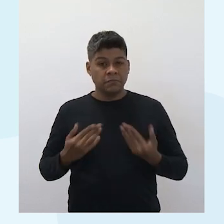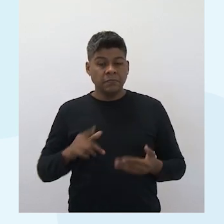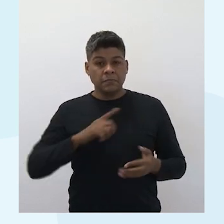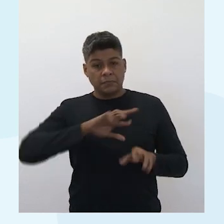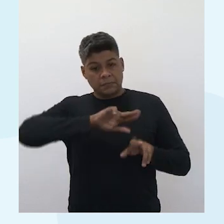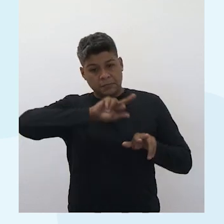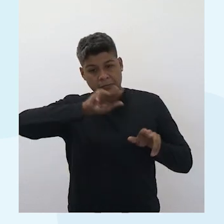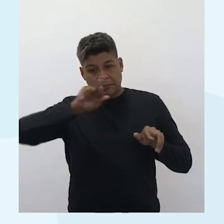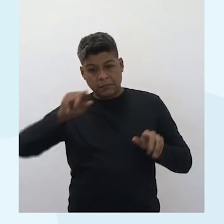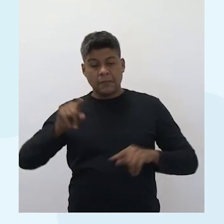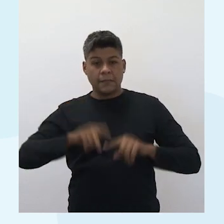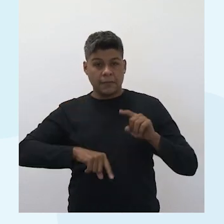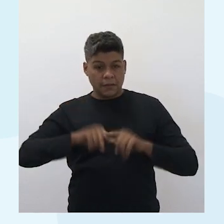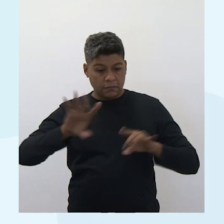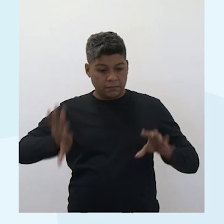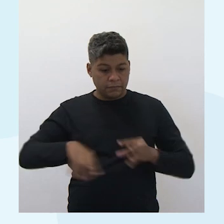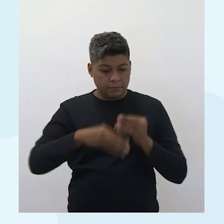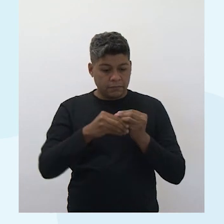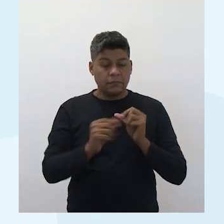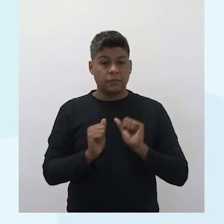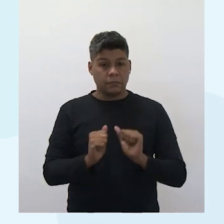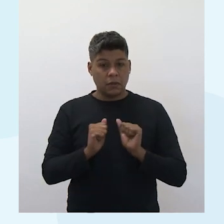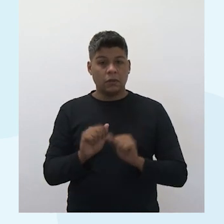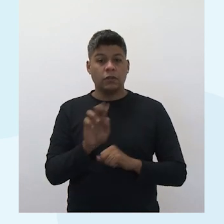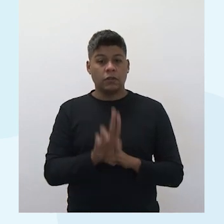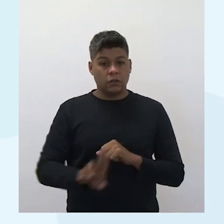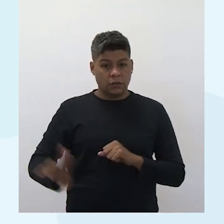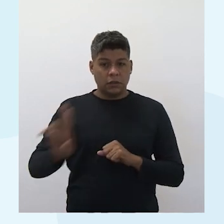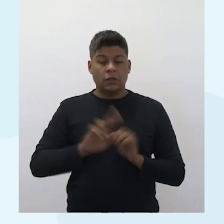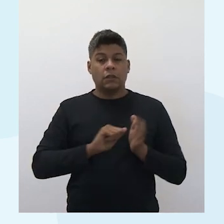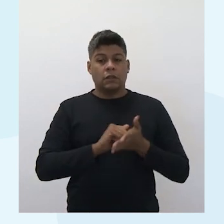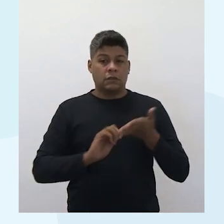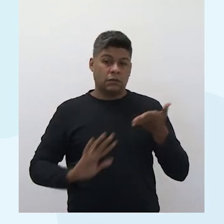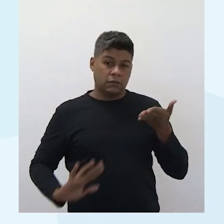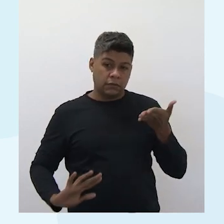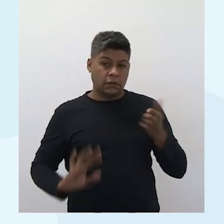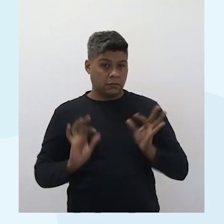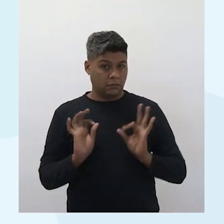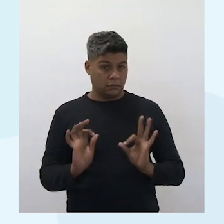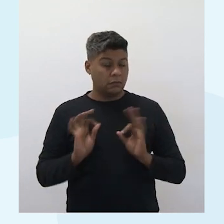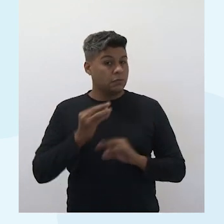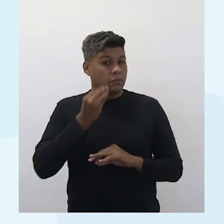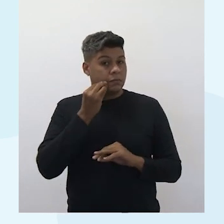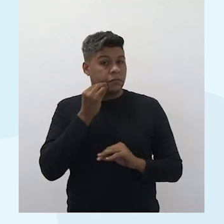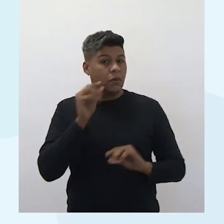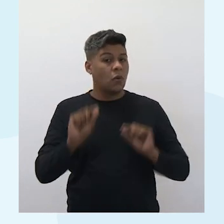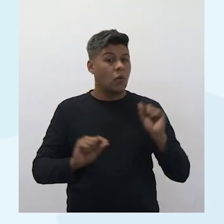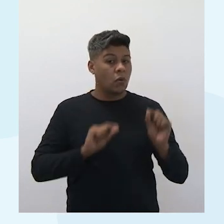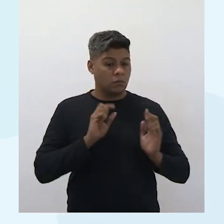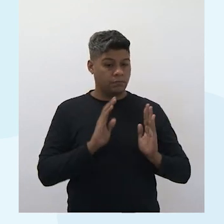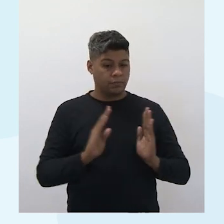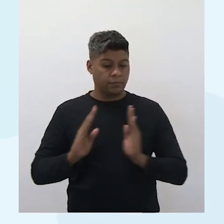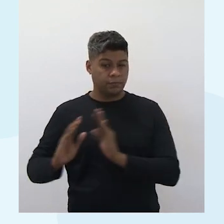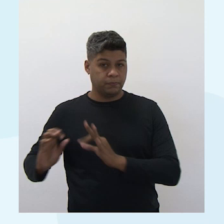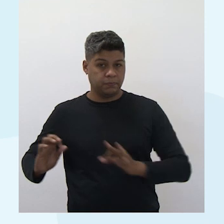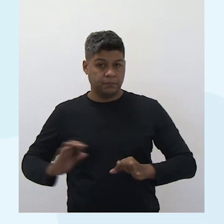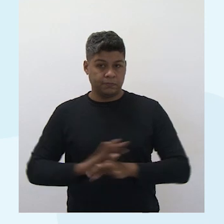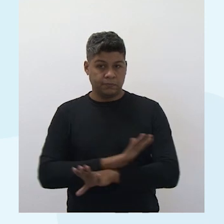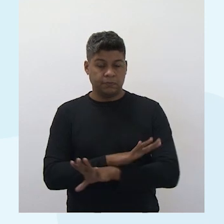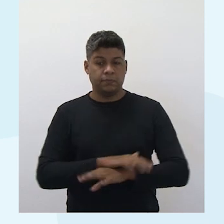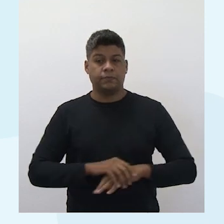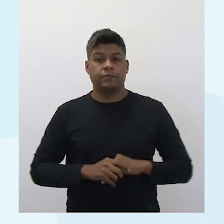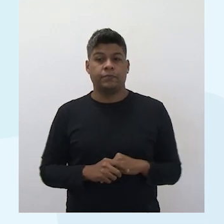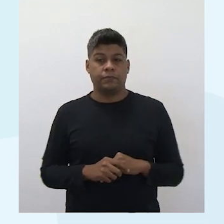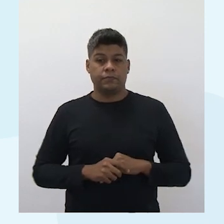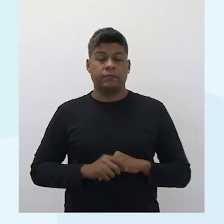vários elementos, incrementos que nós podemos utilizar nesta atividade, tá? Na perspectiva da etapa finalização. Tá?